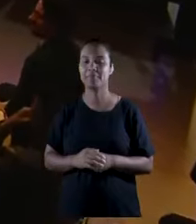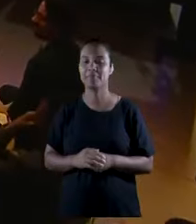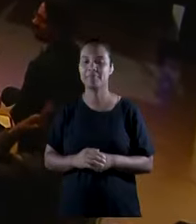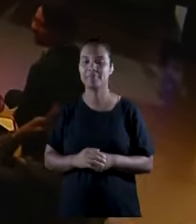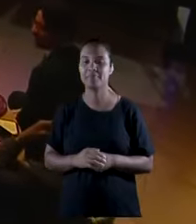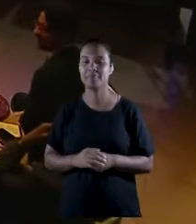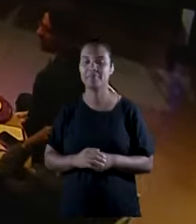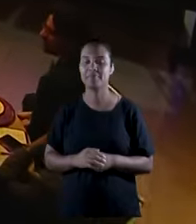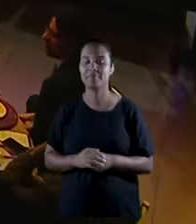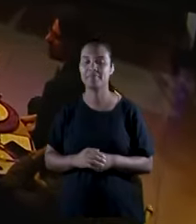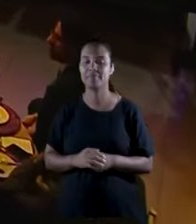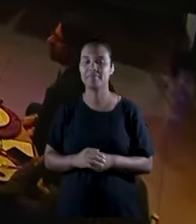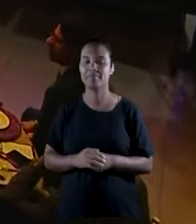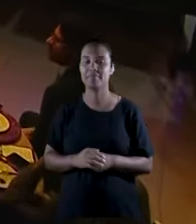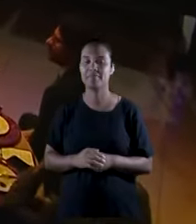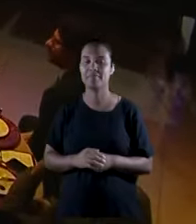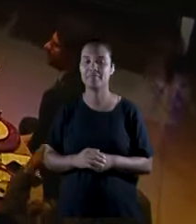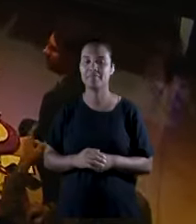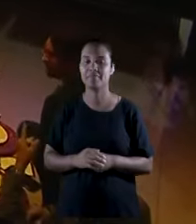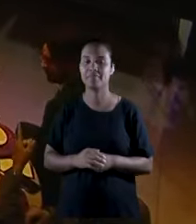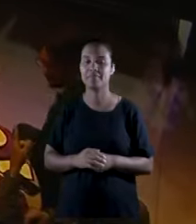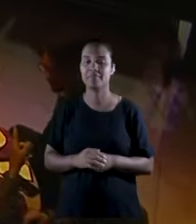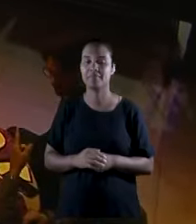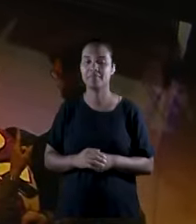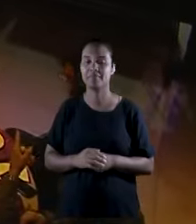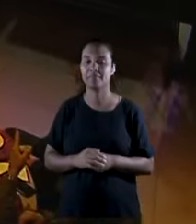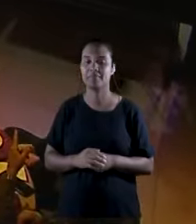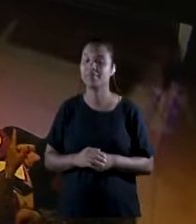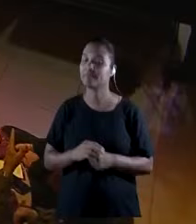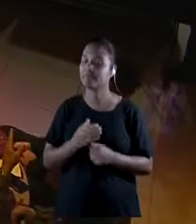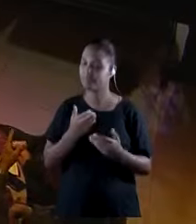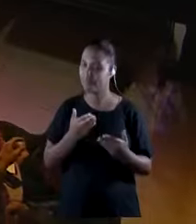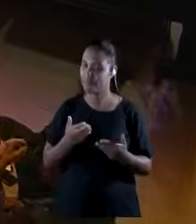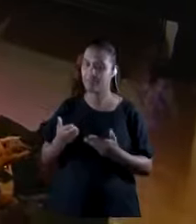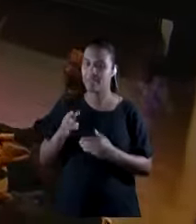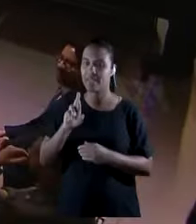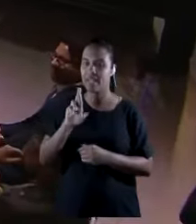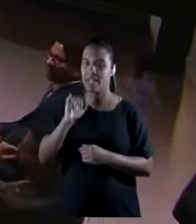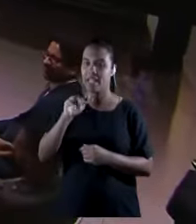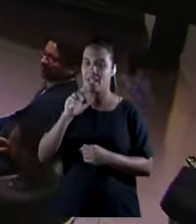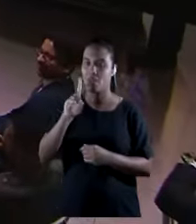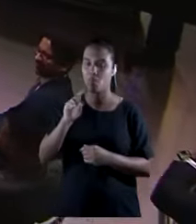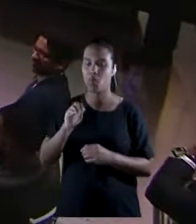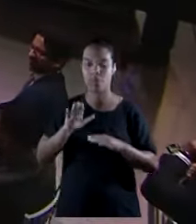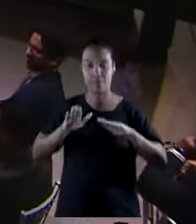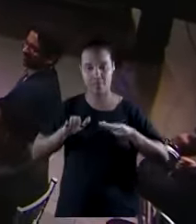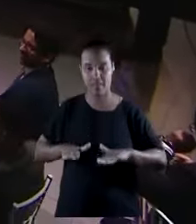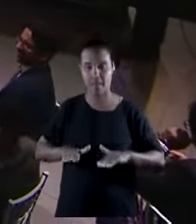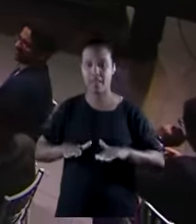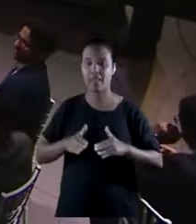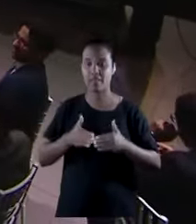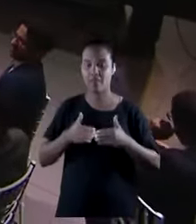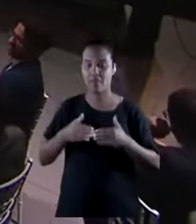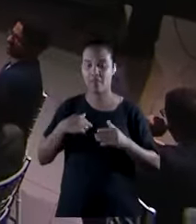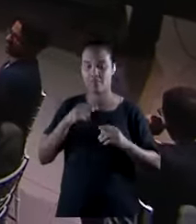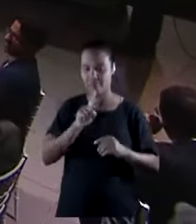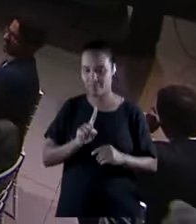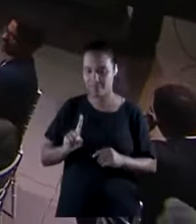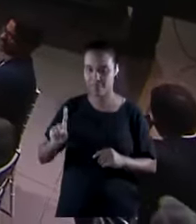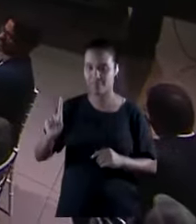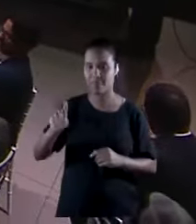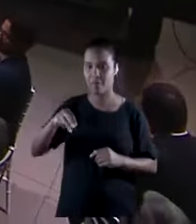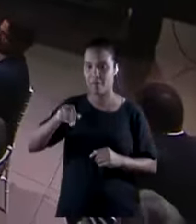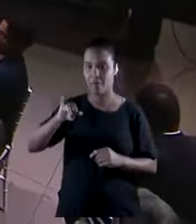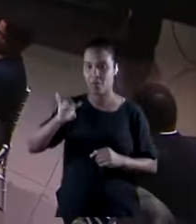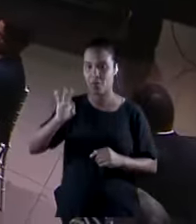Ah, Reinaldo, por favor, fica aqui no palco. Reinaldo, vou até te dar aqui. Devolver o microfone. Vou conduzir o Milton para lá.